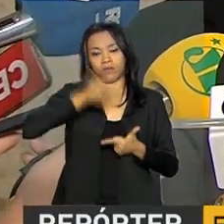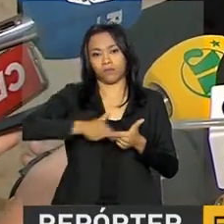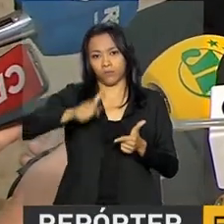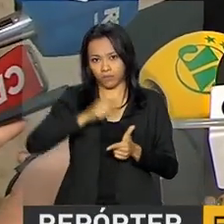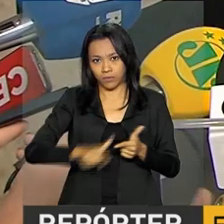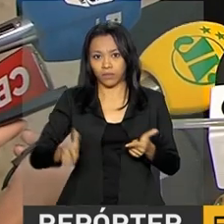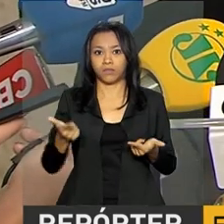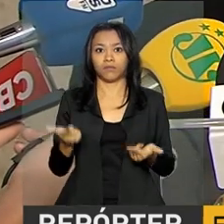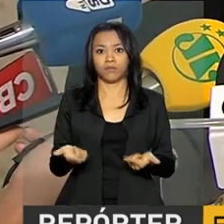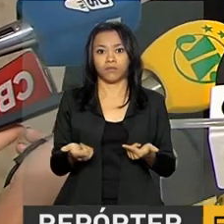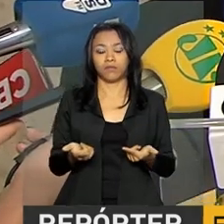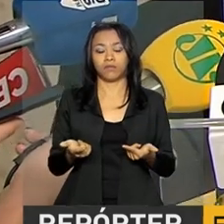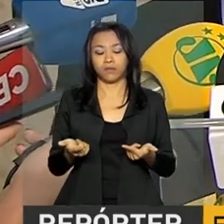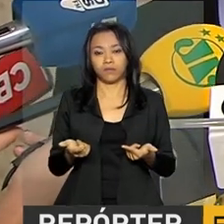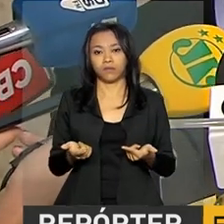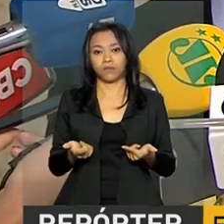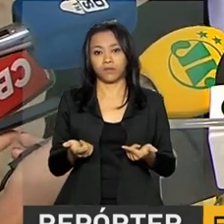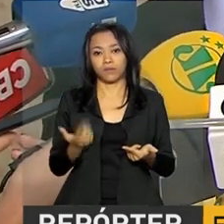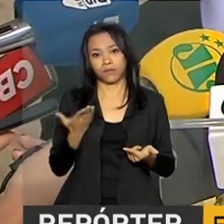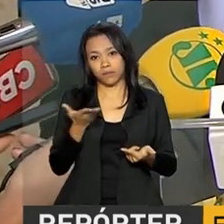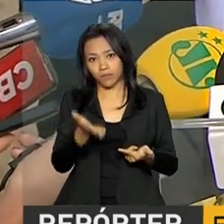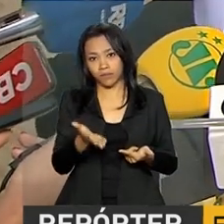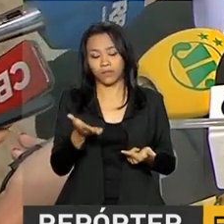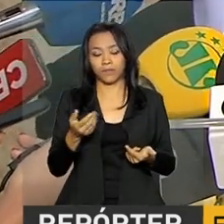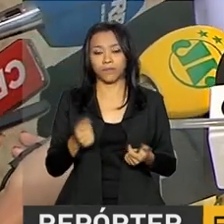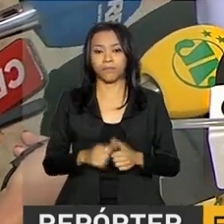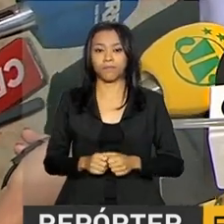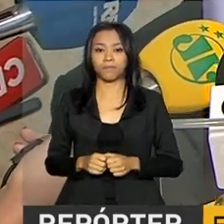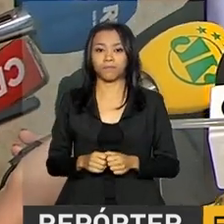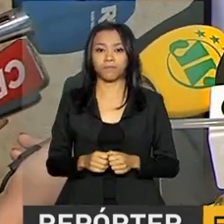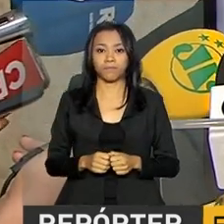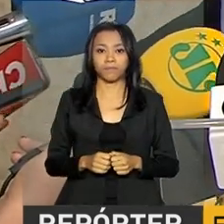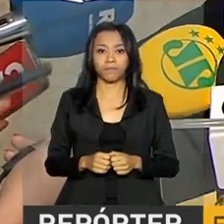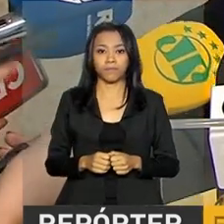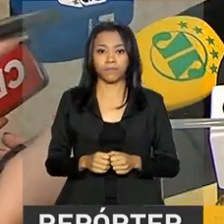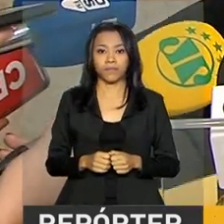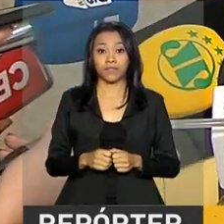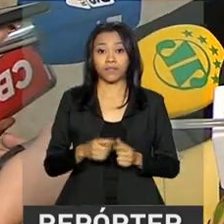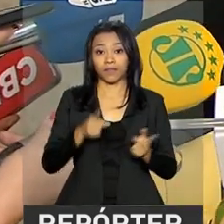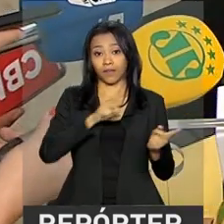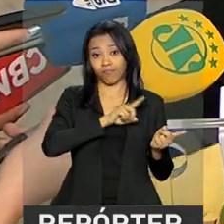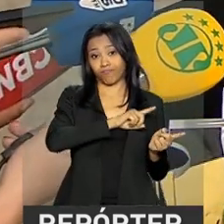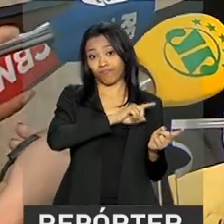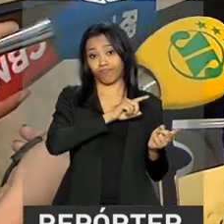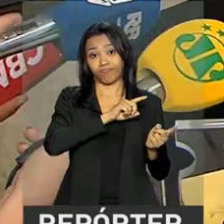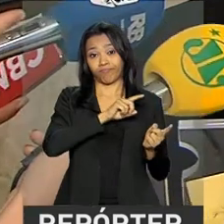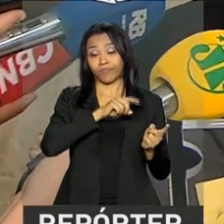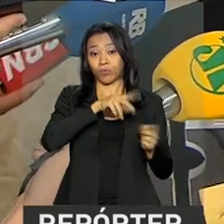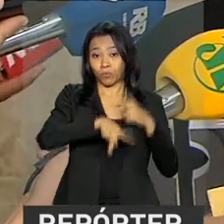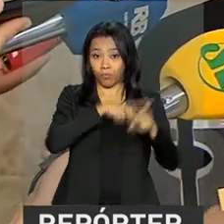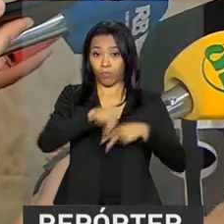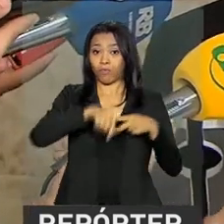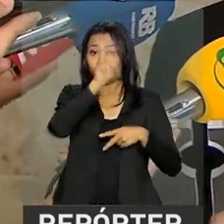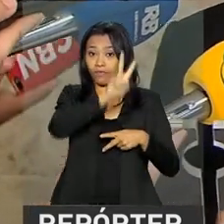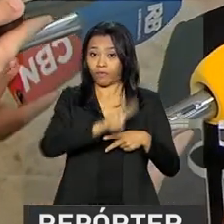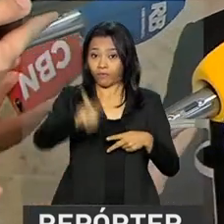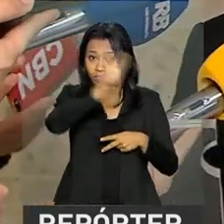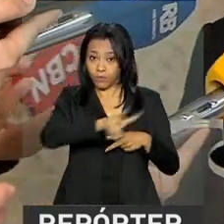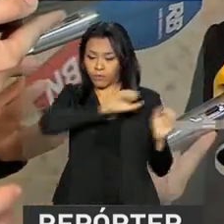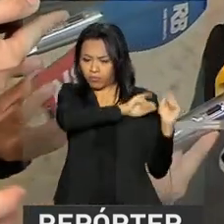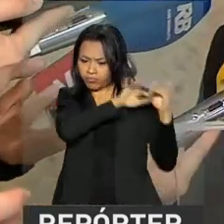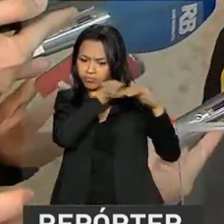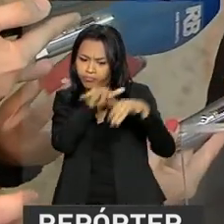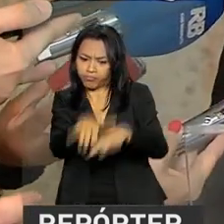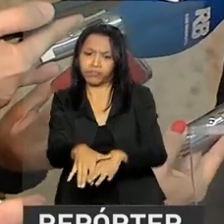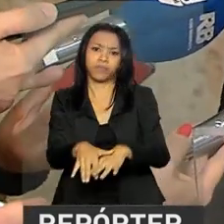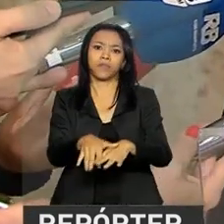vamos assim dizer esta em razão de venezuelanos trouxe para